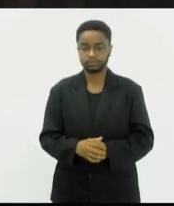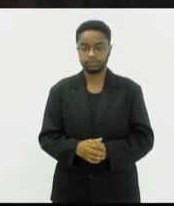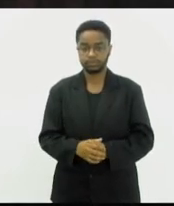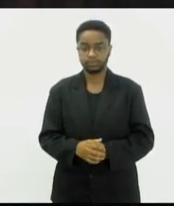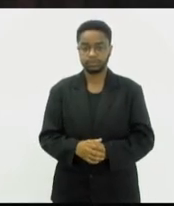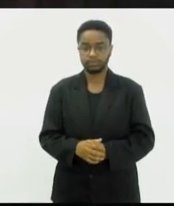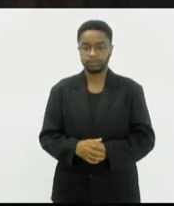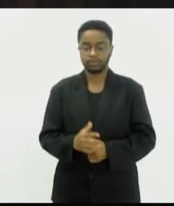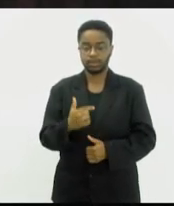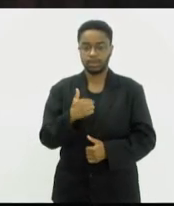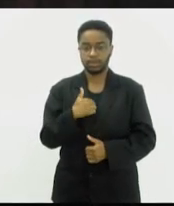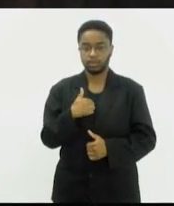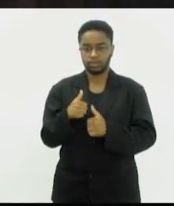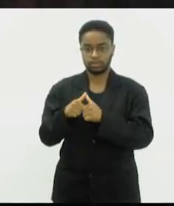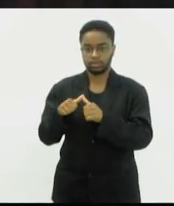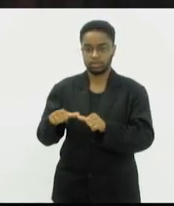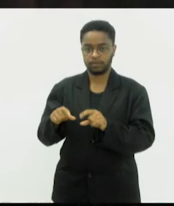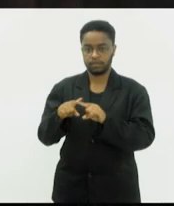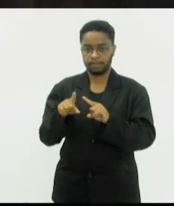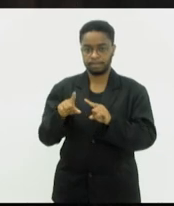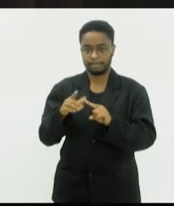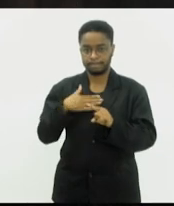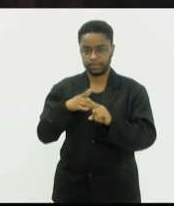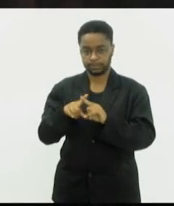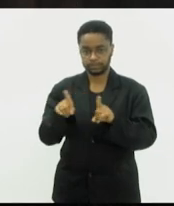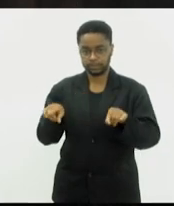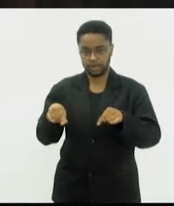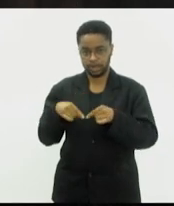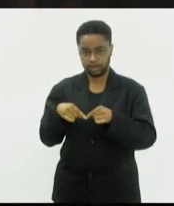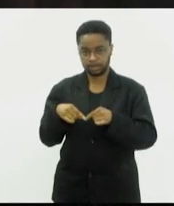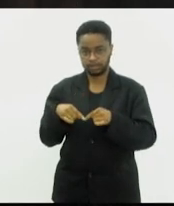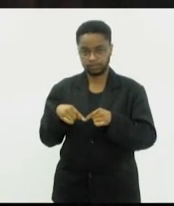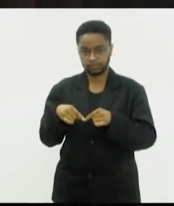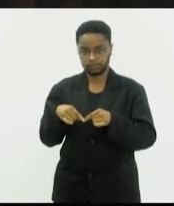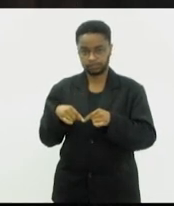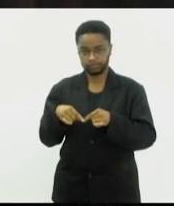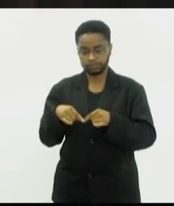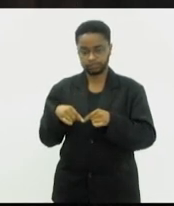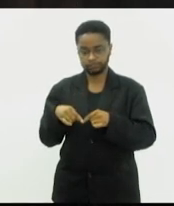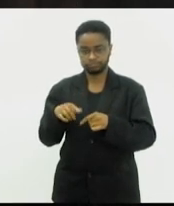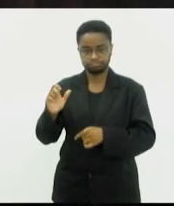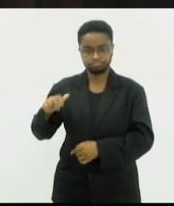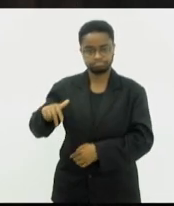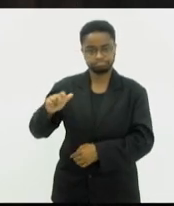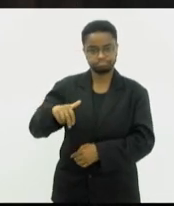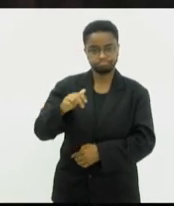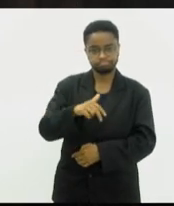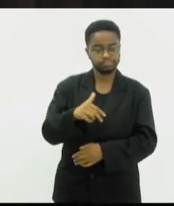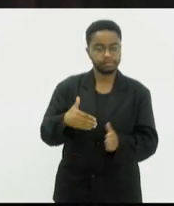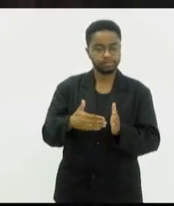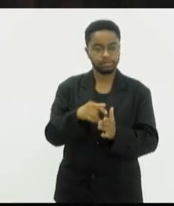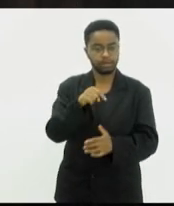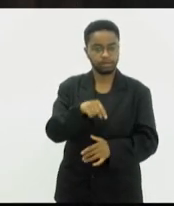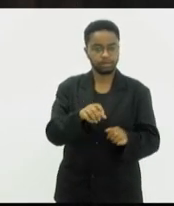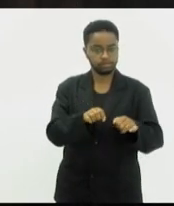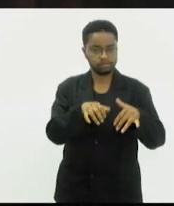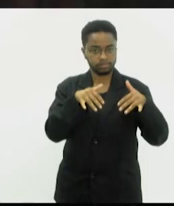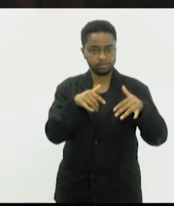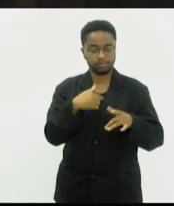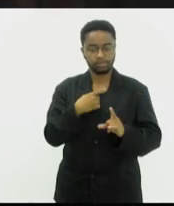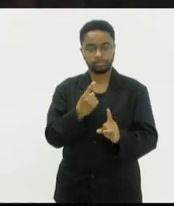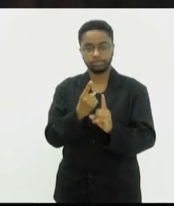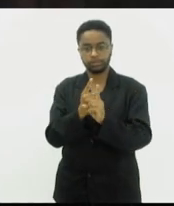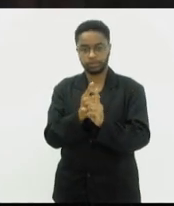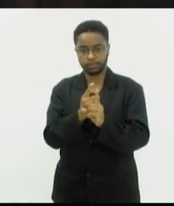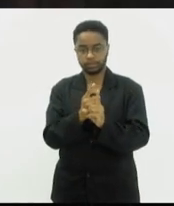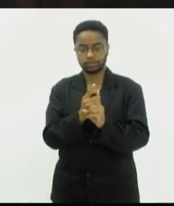meu gabinete, vindo aqui para o expediente inicial, e encontrei